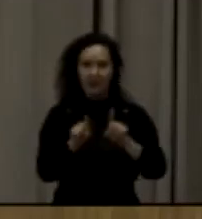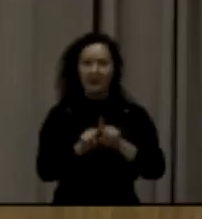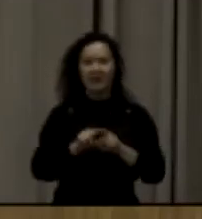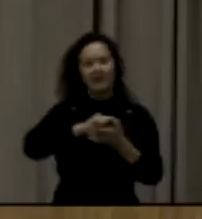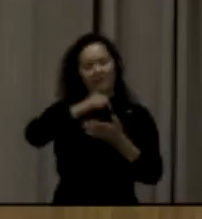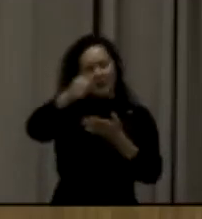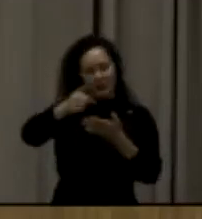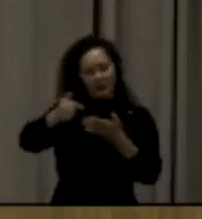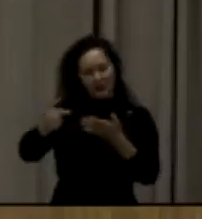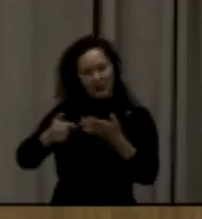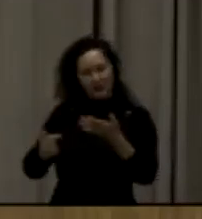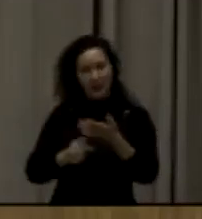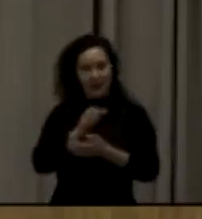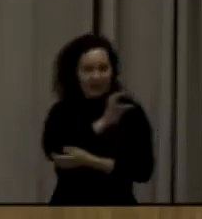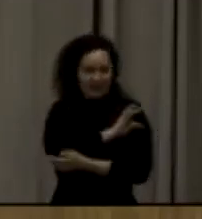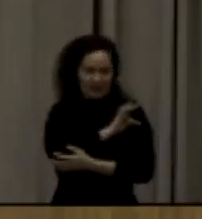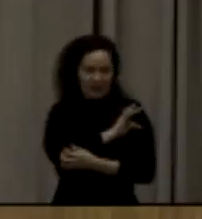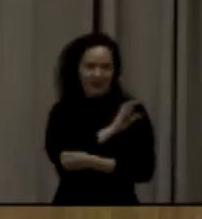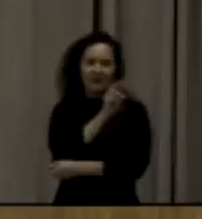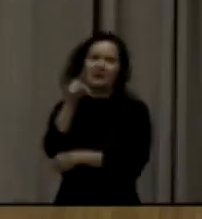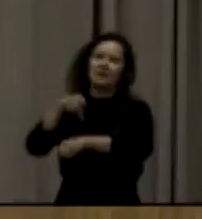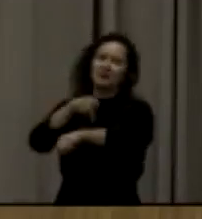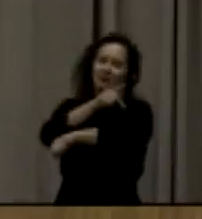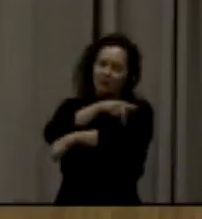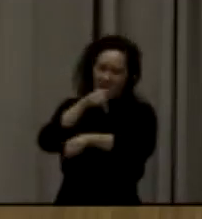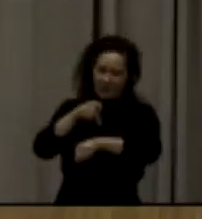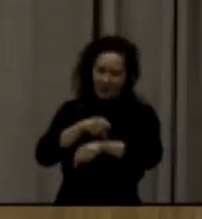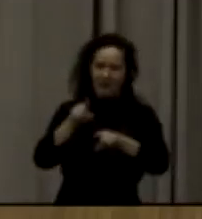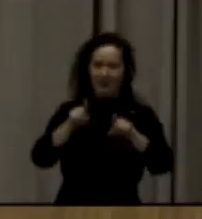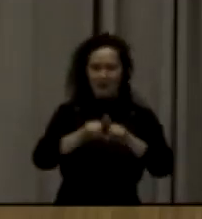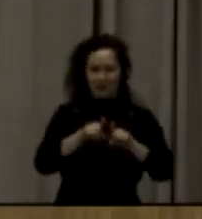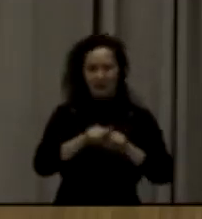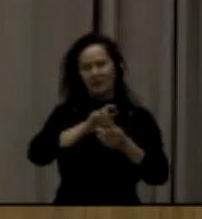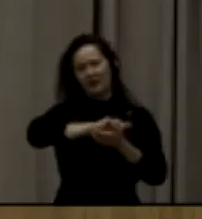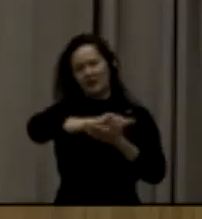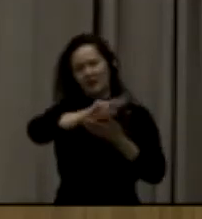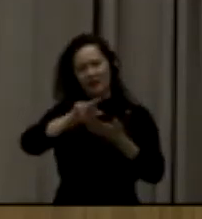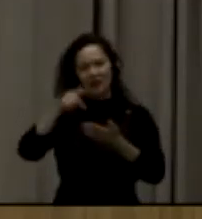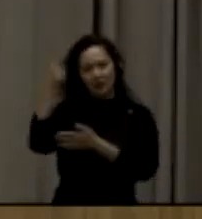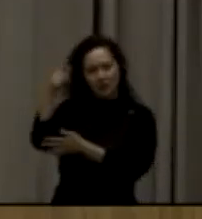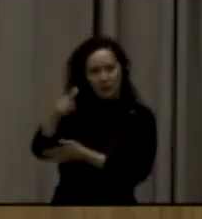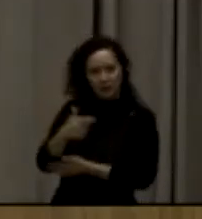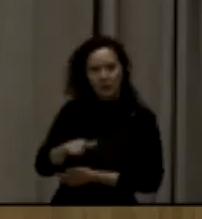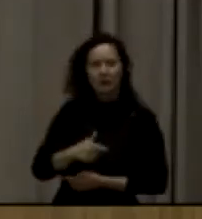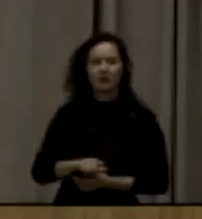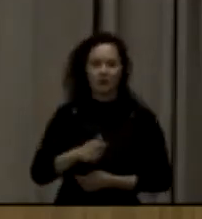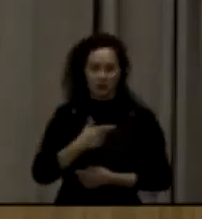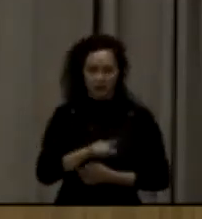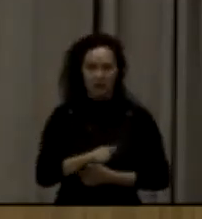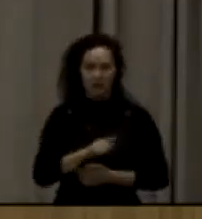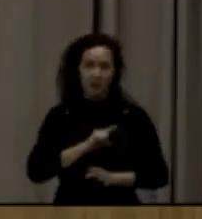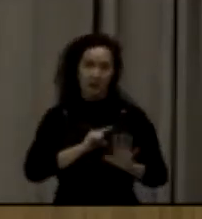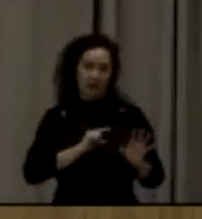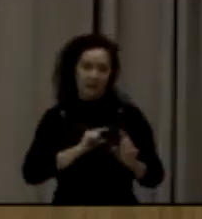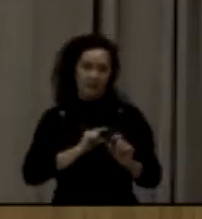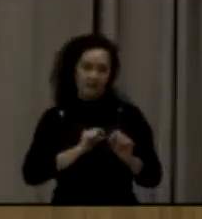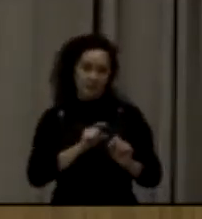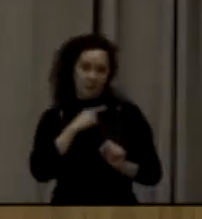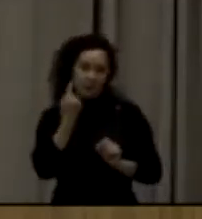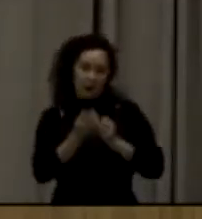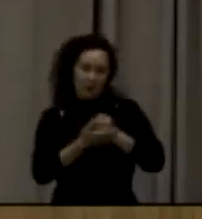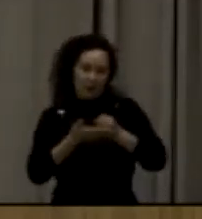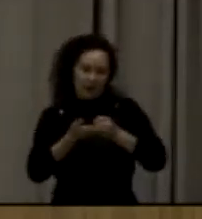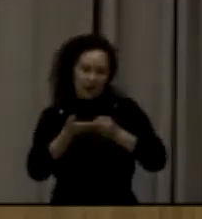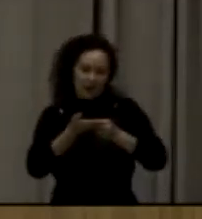dos elementos técnicos e pedagógicos e etc., que são os que seria os